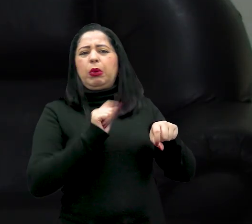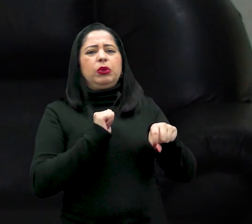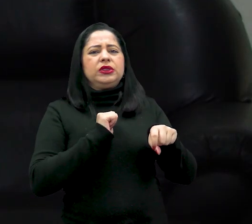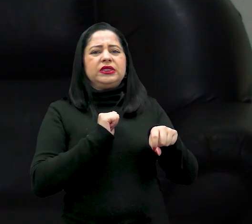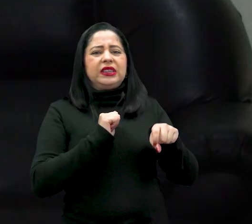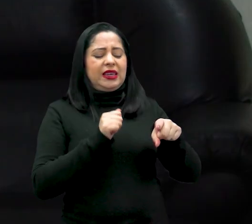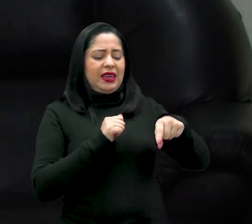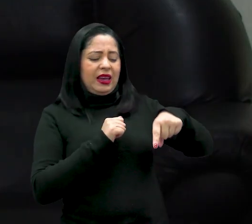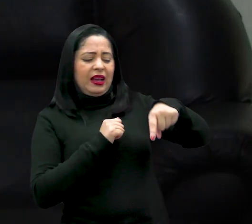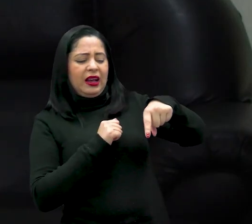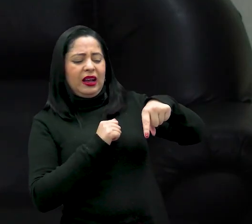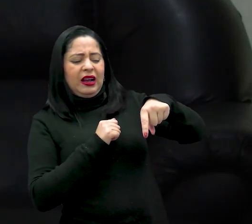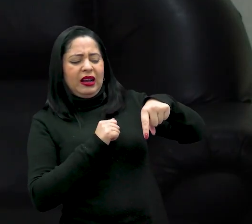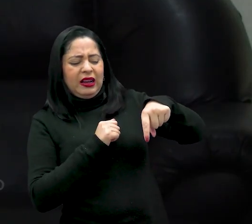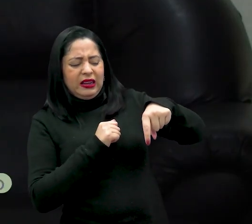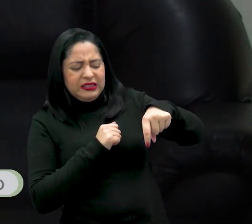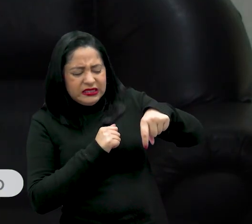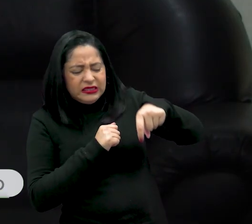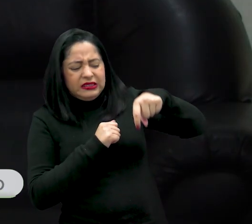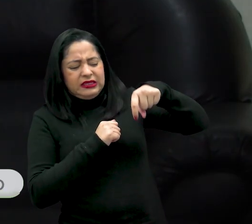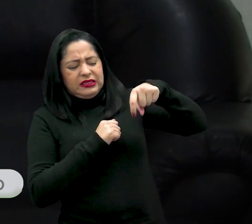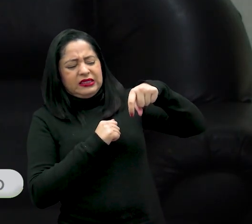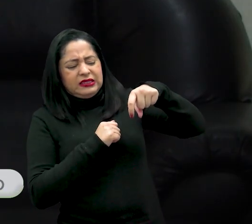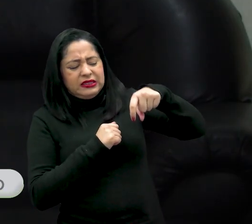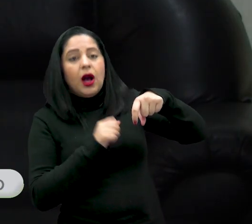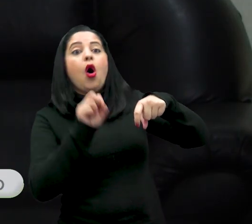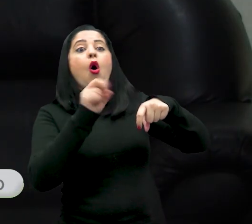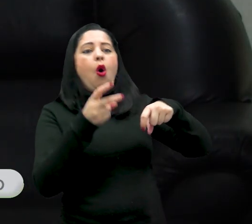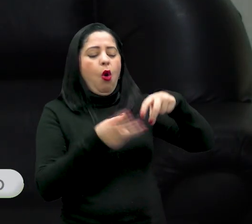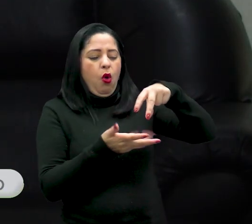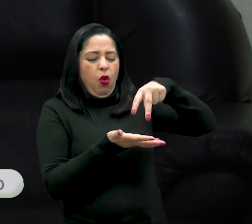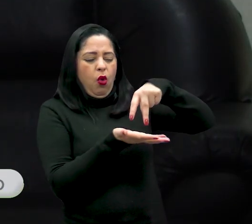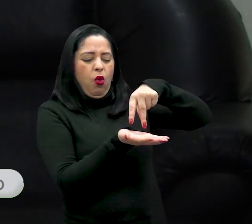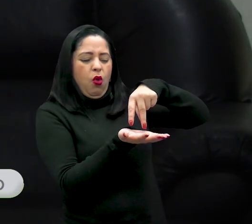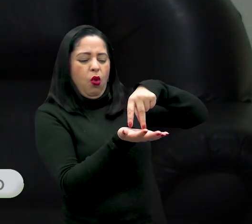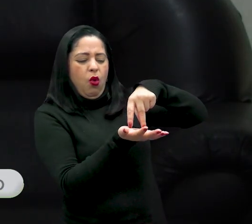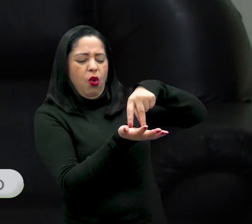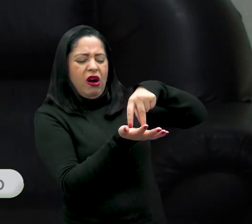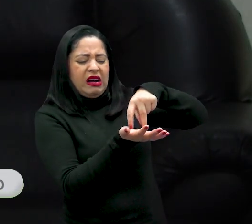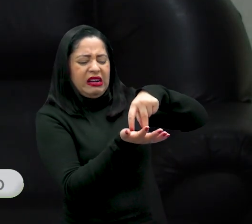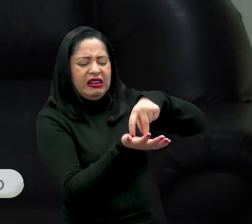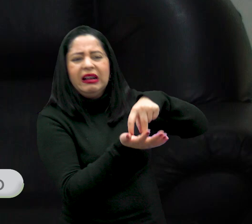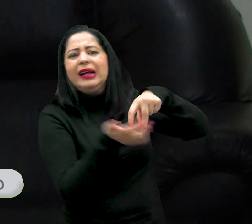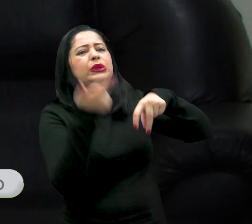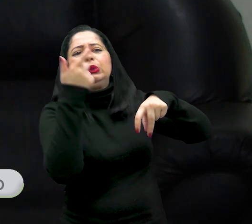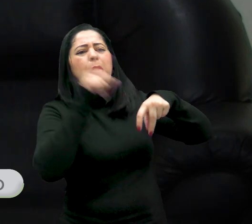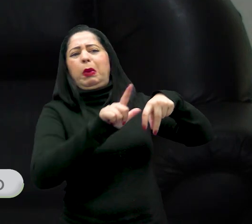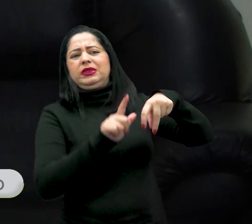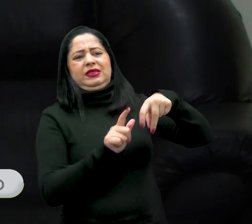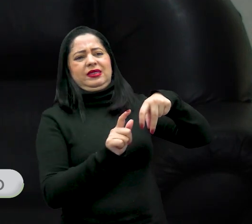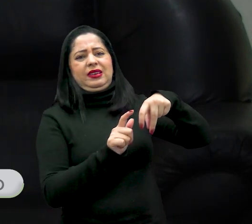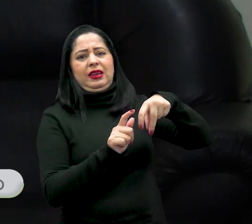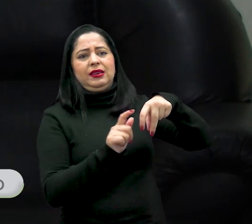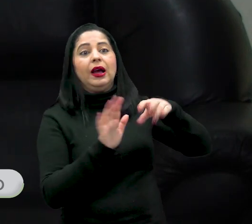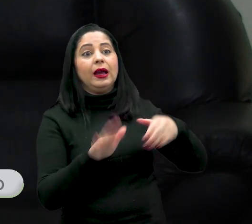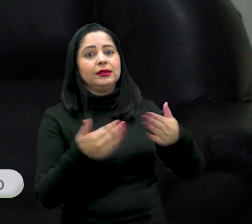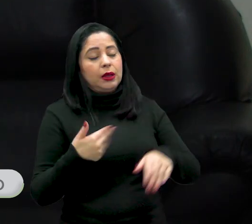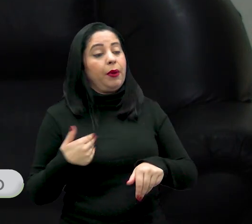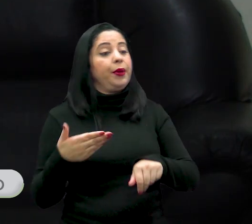conseguia nem dobrar o suficiente, ou simplesmente agachar, eu não conseguia. E aí